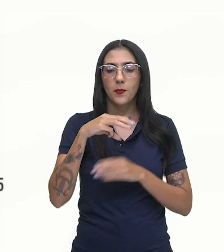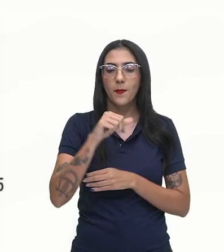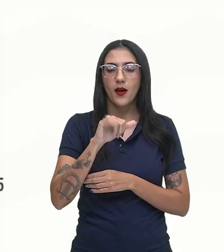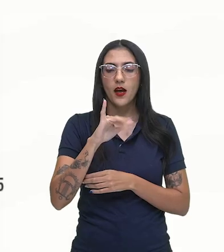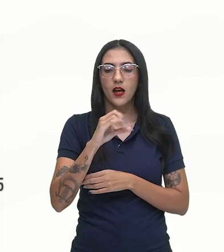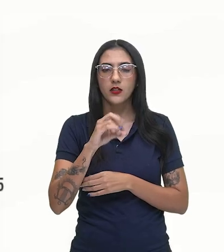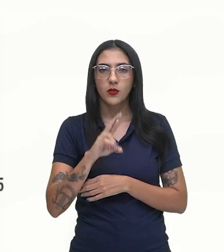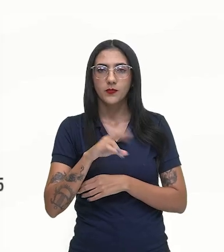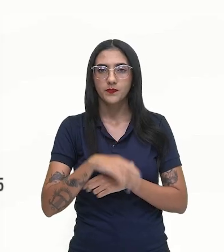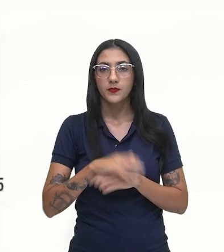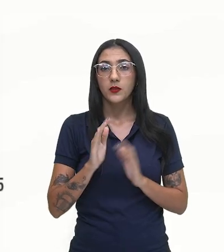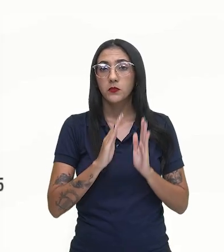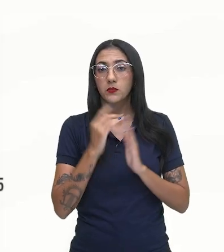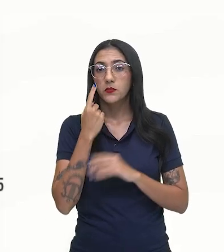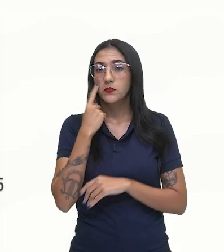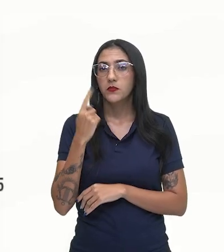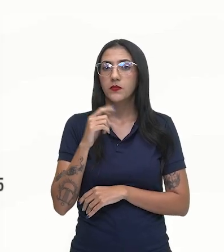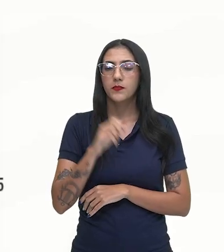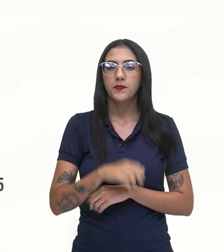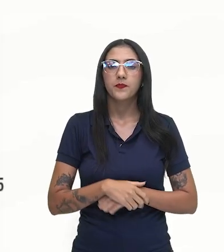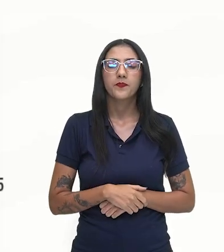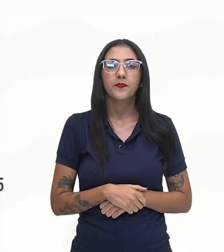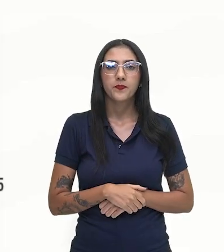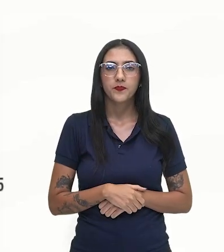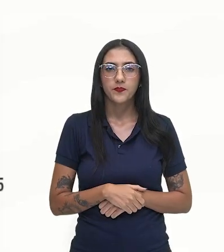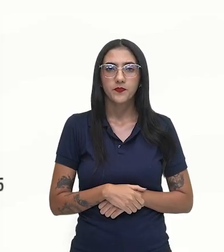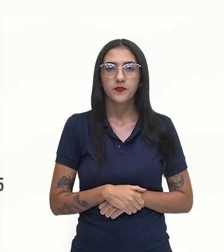E strong. Strong vai ser